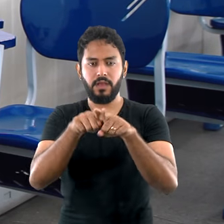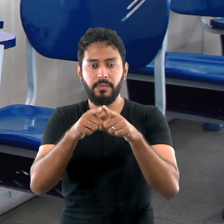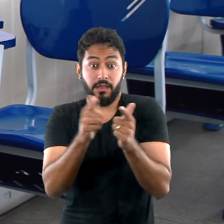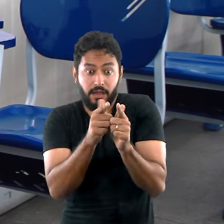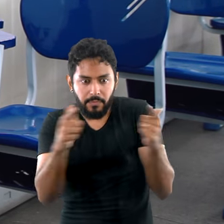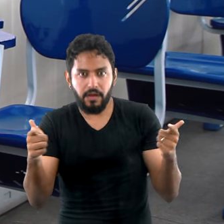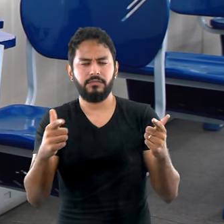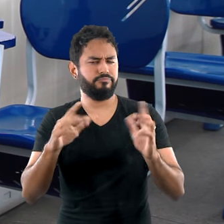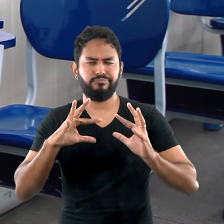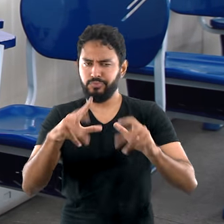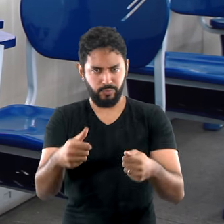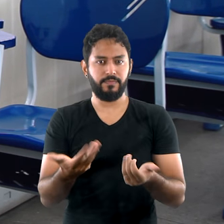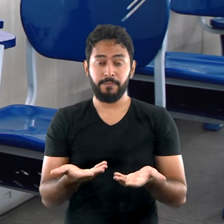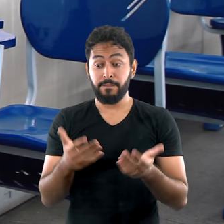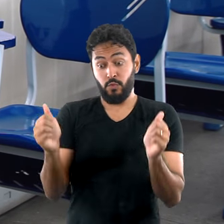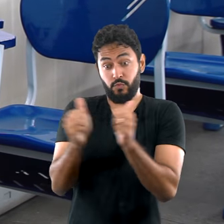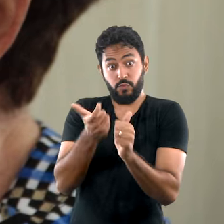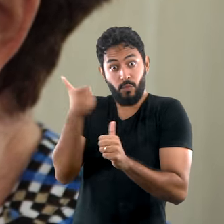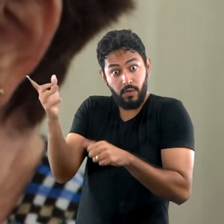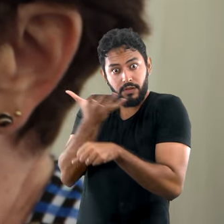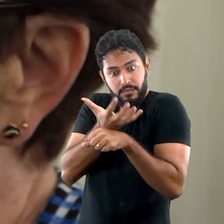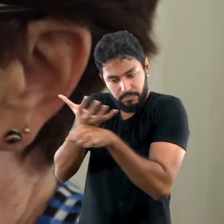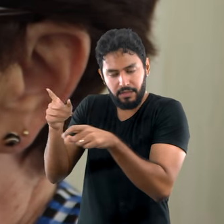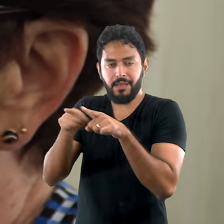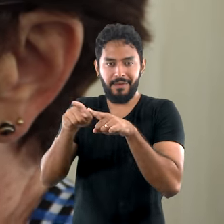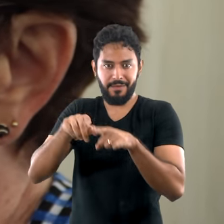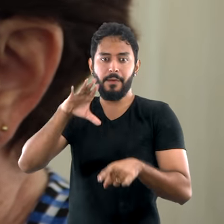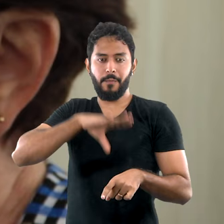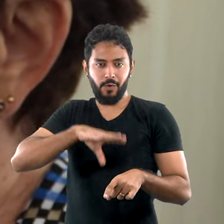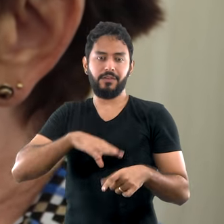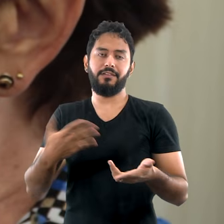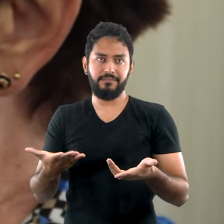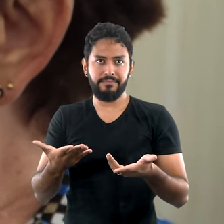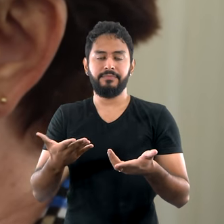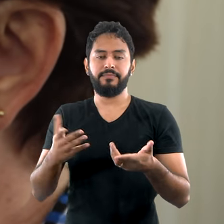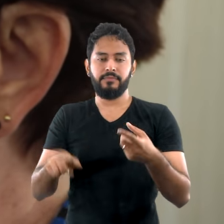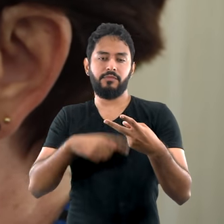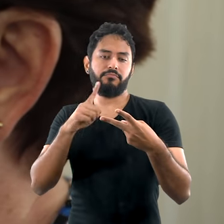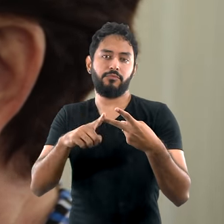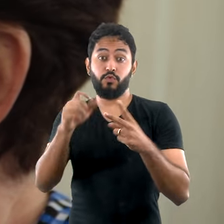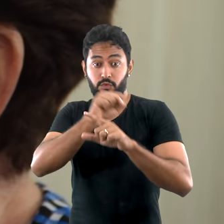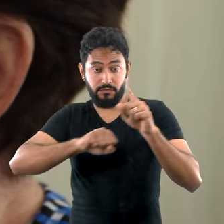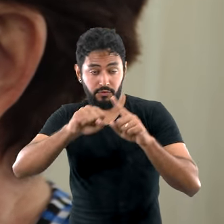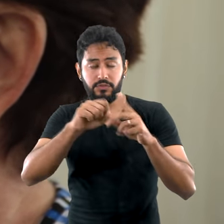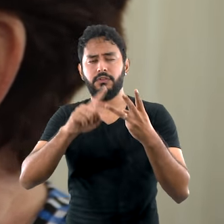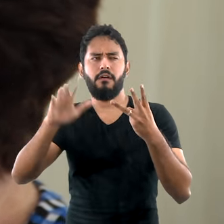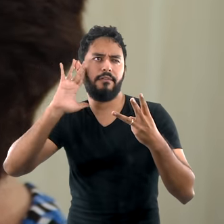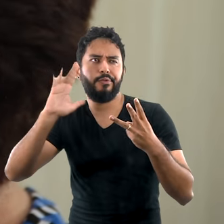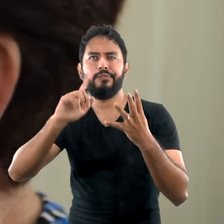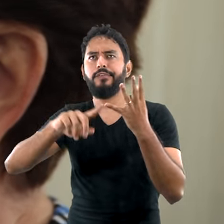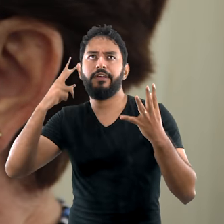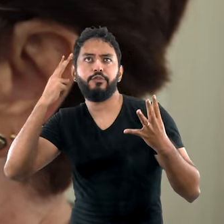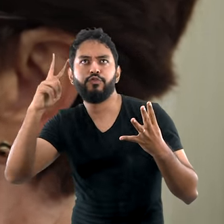gramatical. Junto com outras disciplinas, a língua portuguesa, junto com outras disciplinas como a sociologia, como a filosofia,